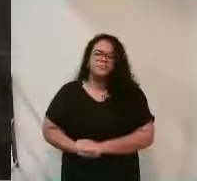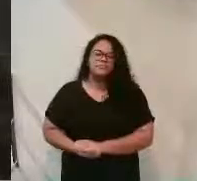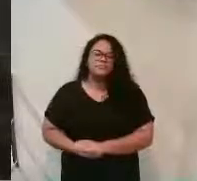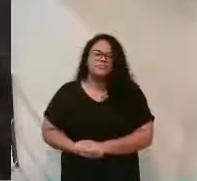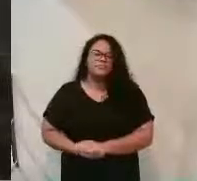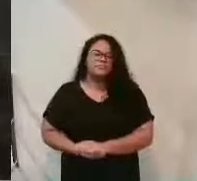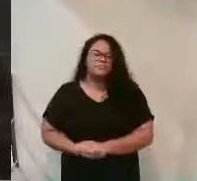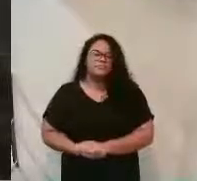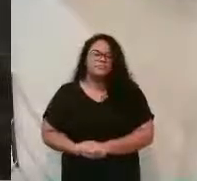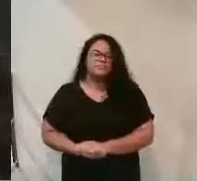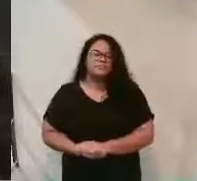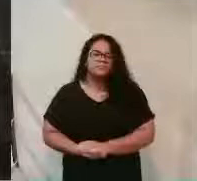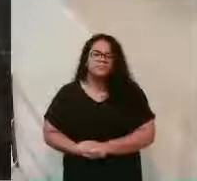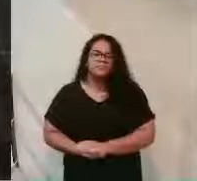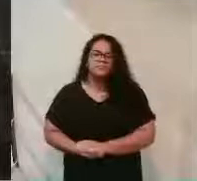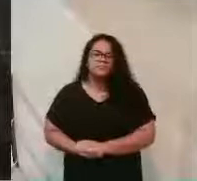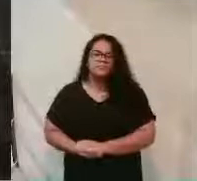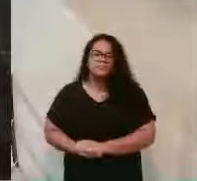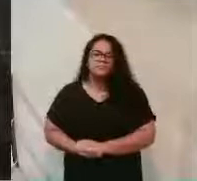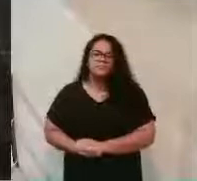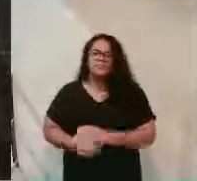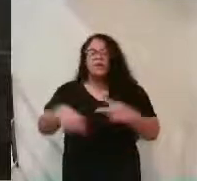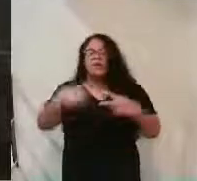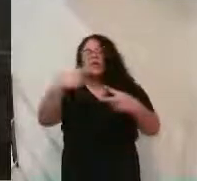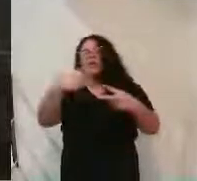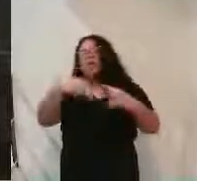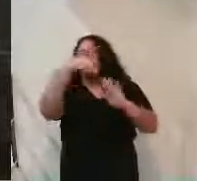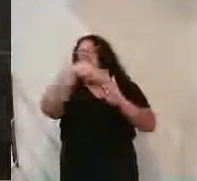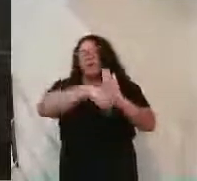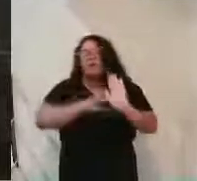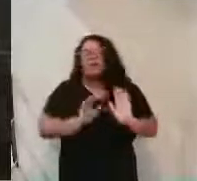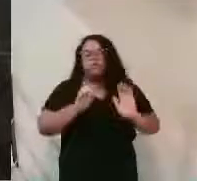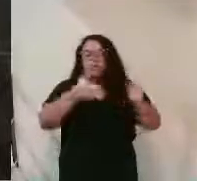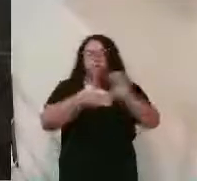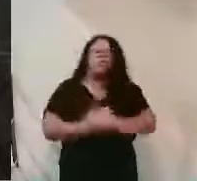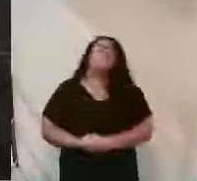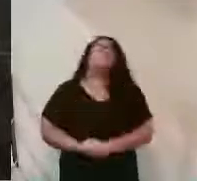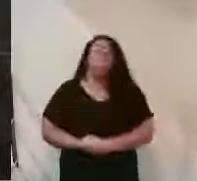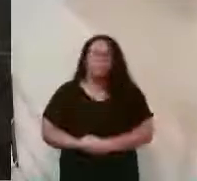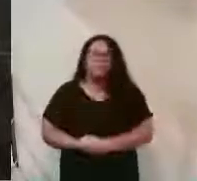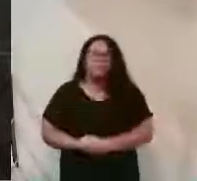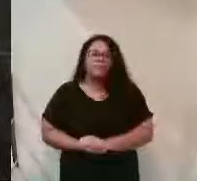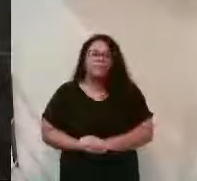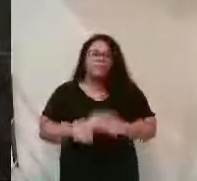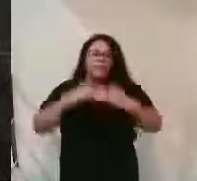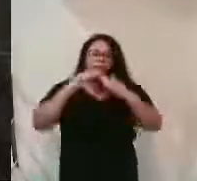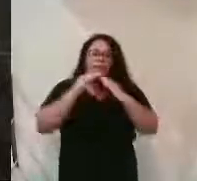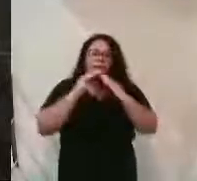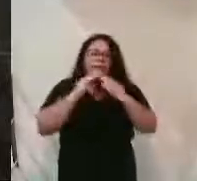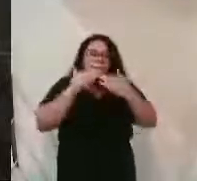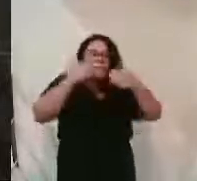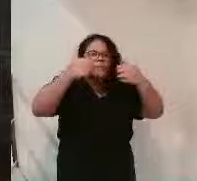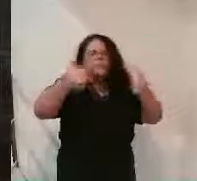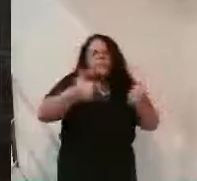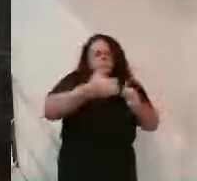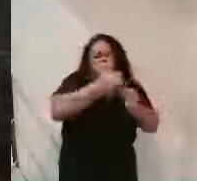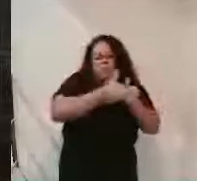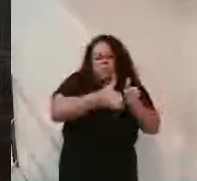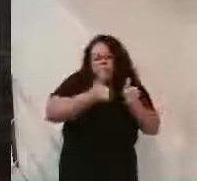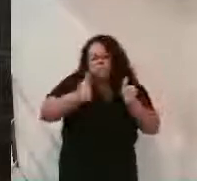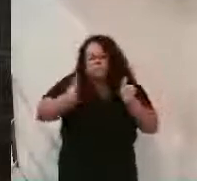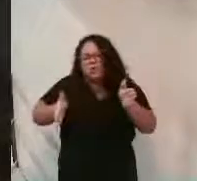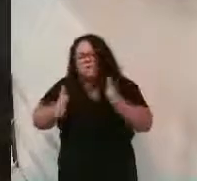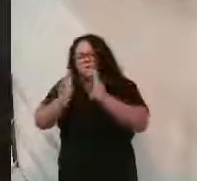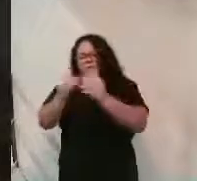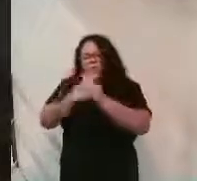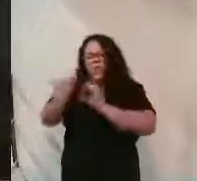de pedidos de aterro sanitário, como, por exemplo, a elaboração do IARIMA, para fazer apenas o relatório